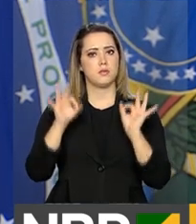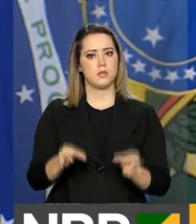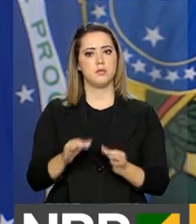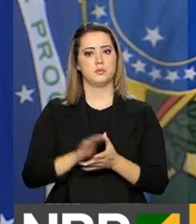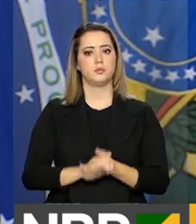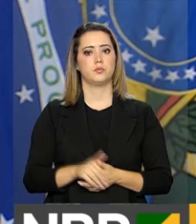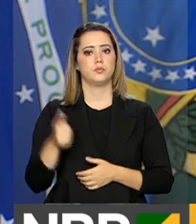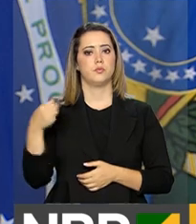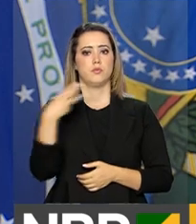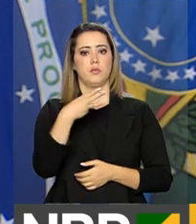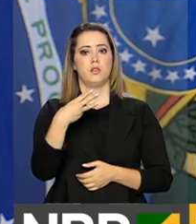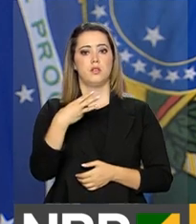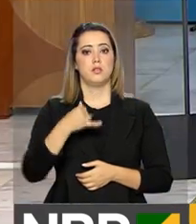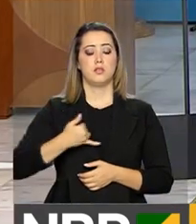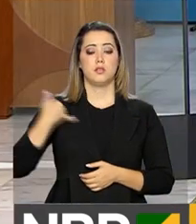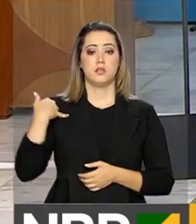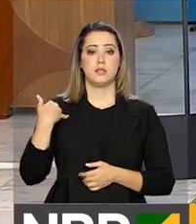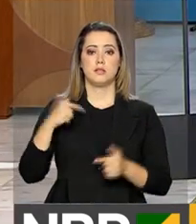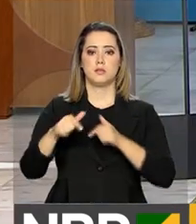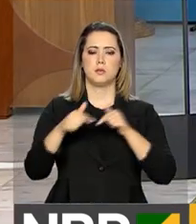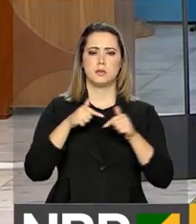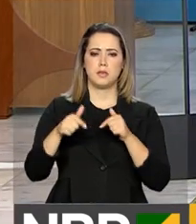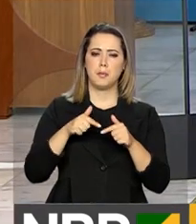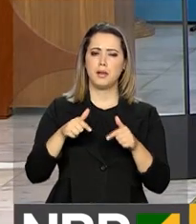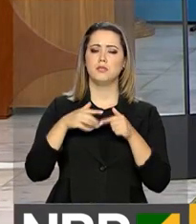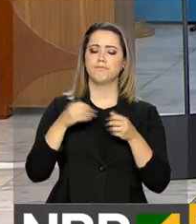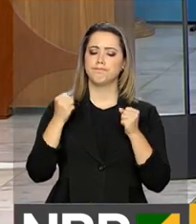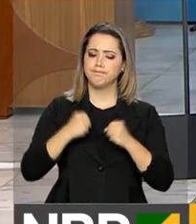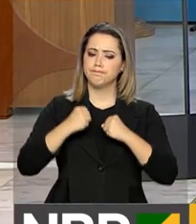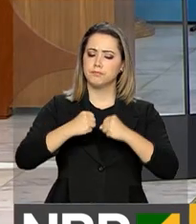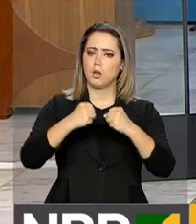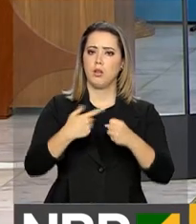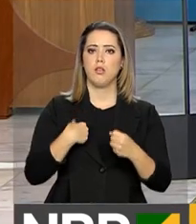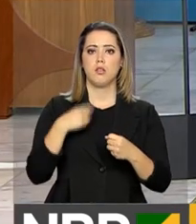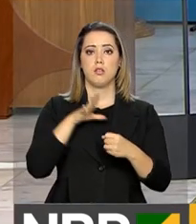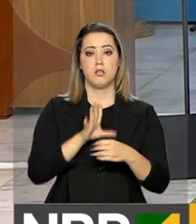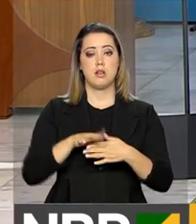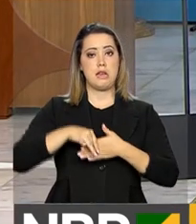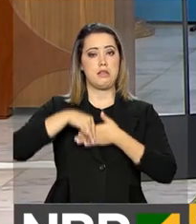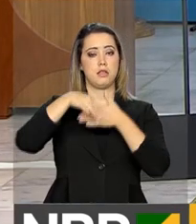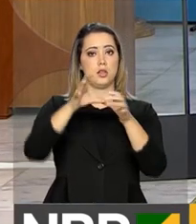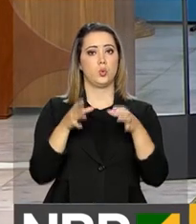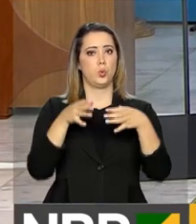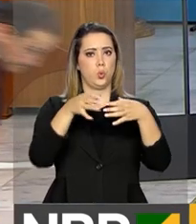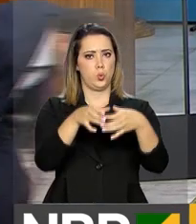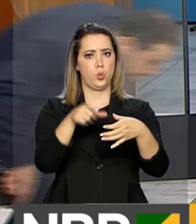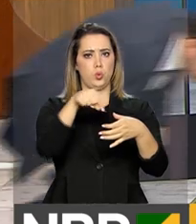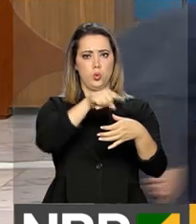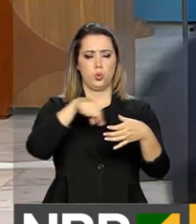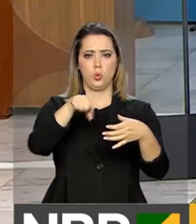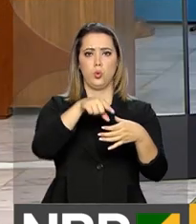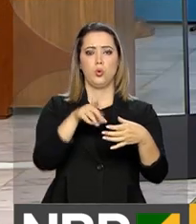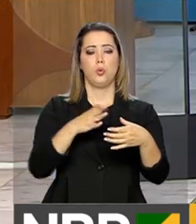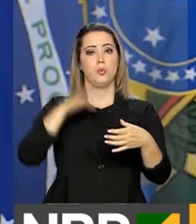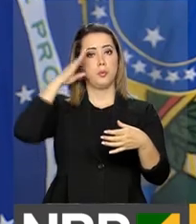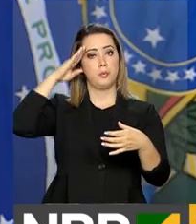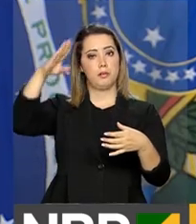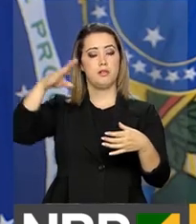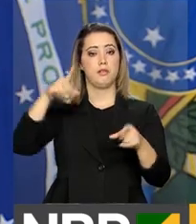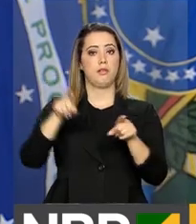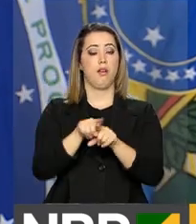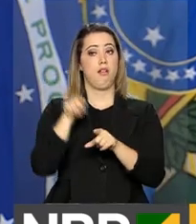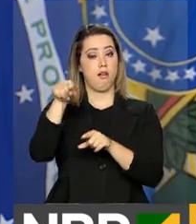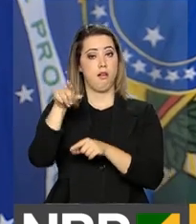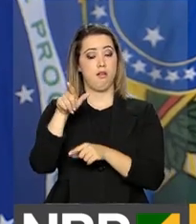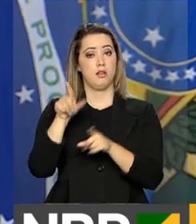Foram 13 anos de trabalho duro, liderando o componente militar da MINUSTAH. Ao longo